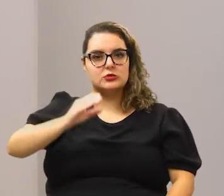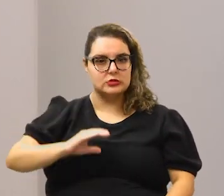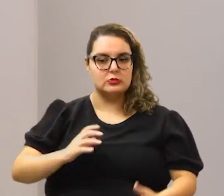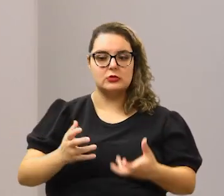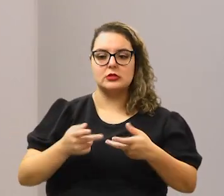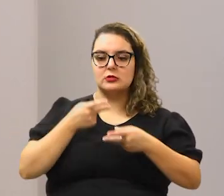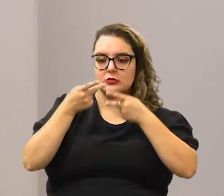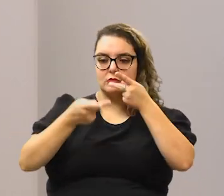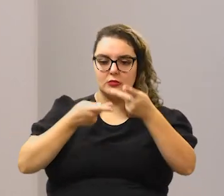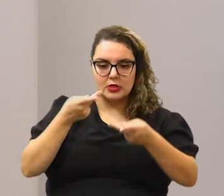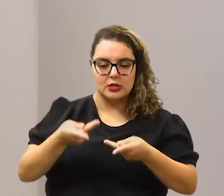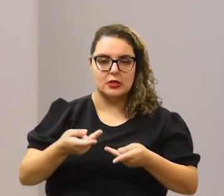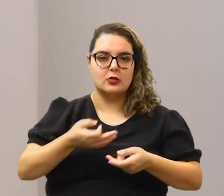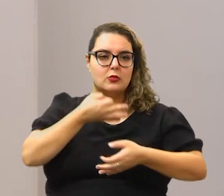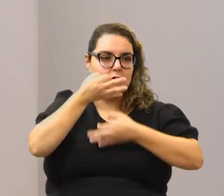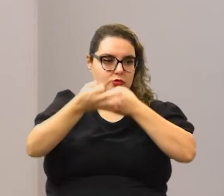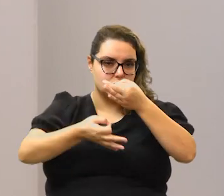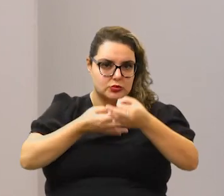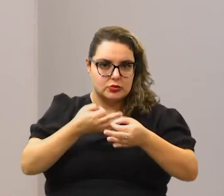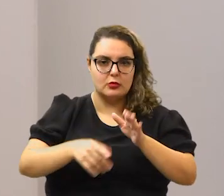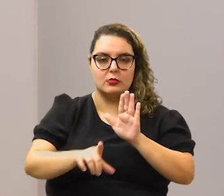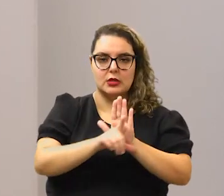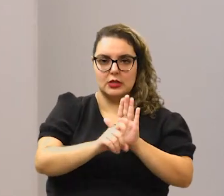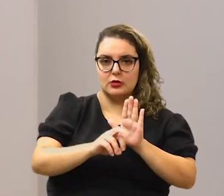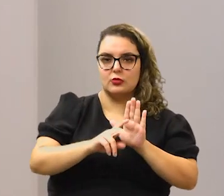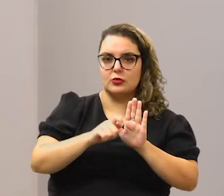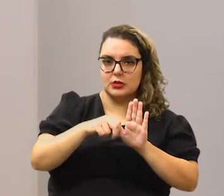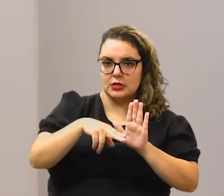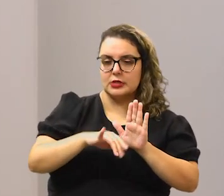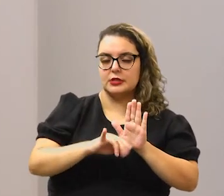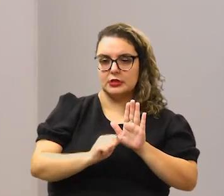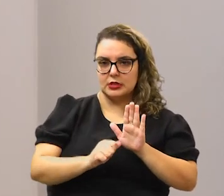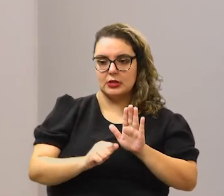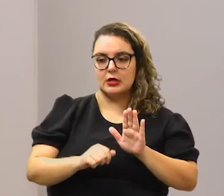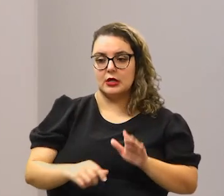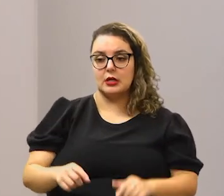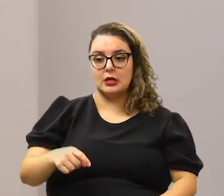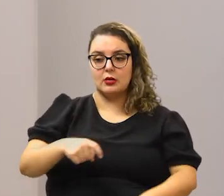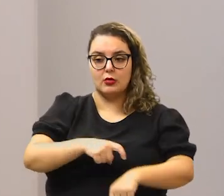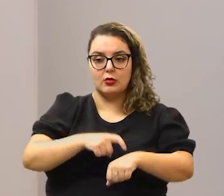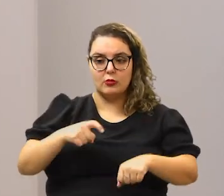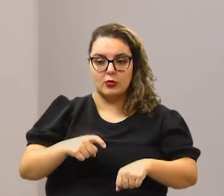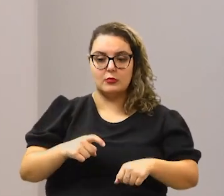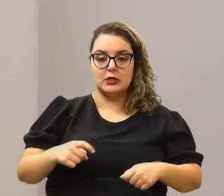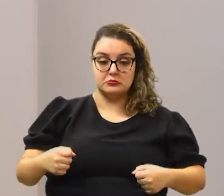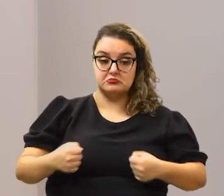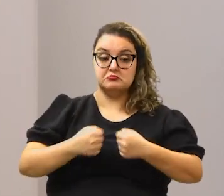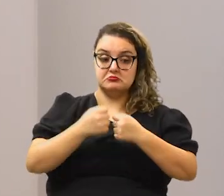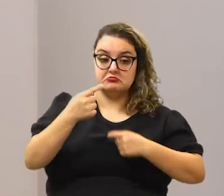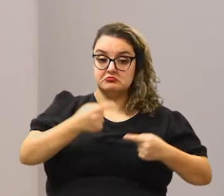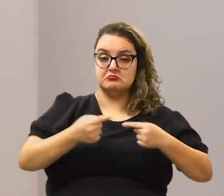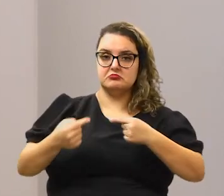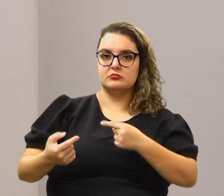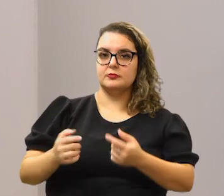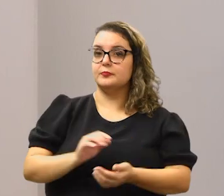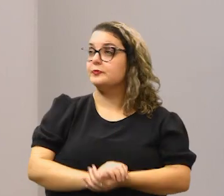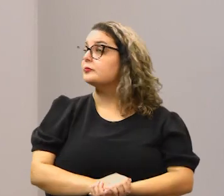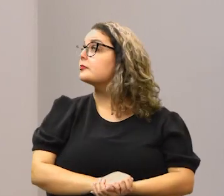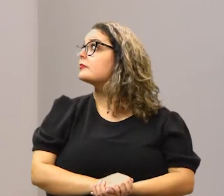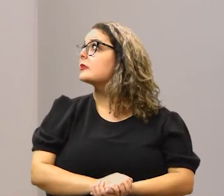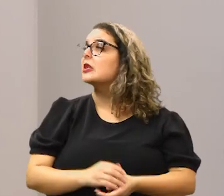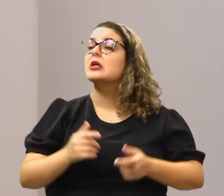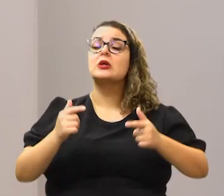representa a população de Campinas. Então você poder ouvir, criar eventos onde a população